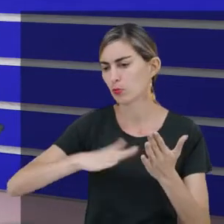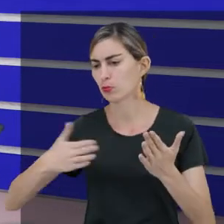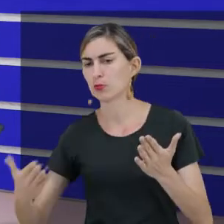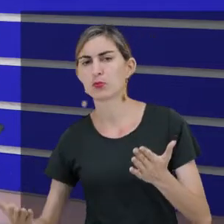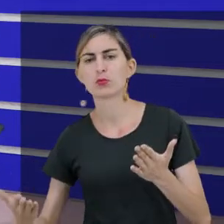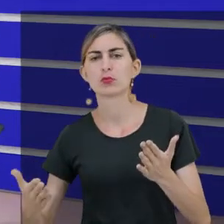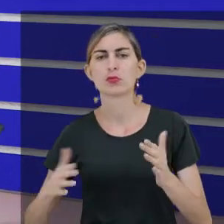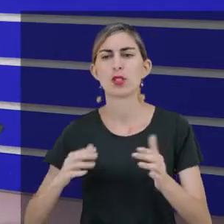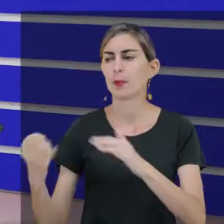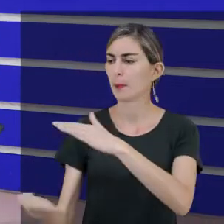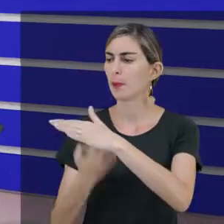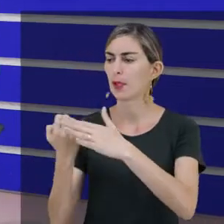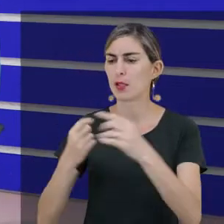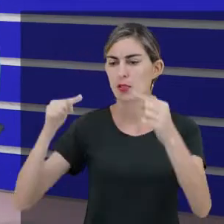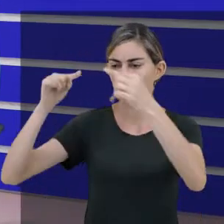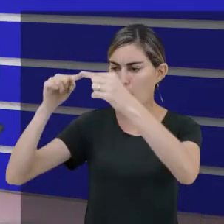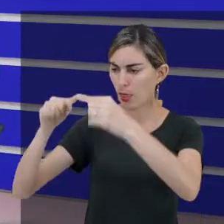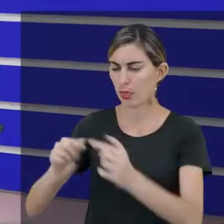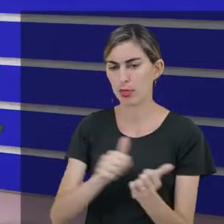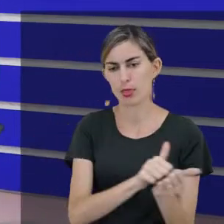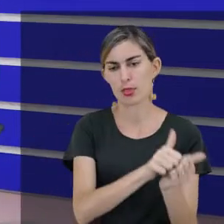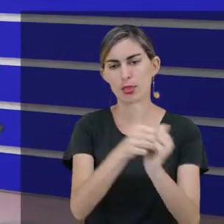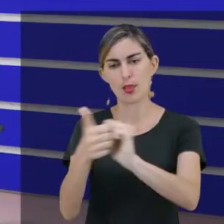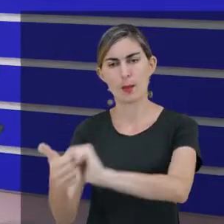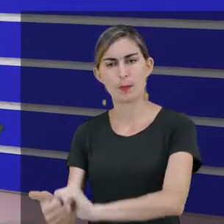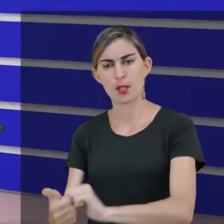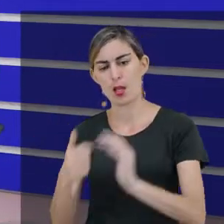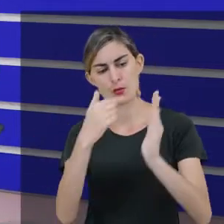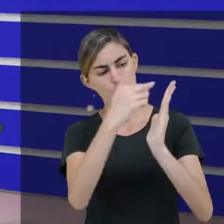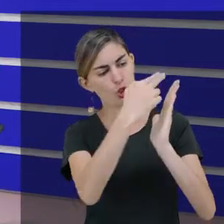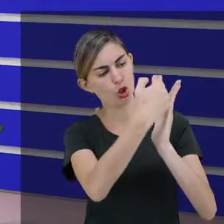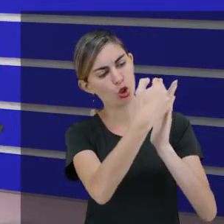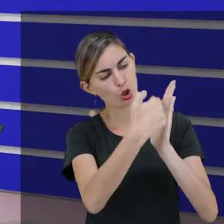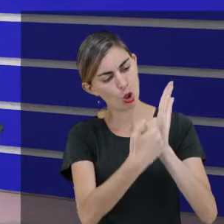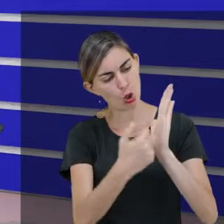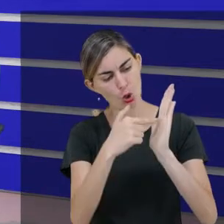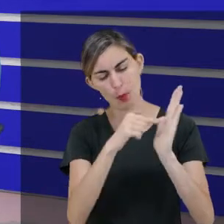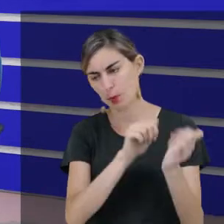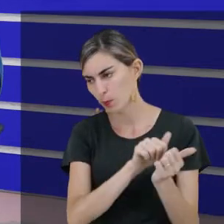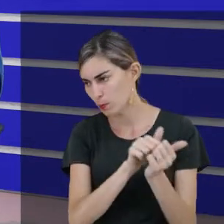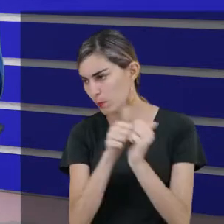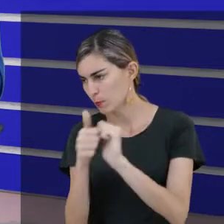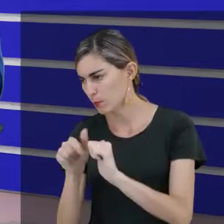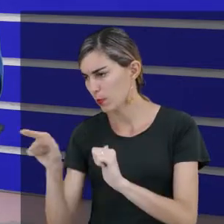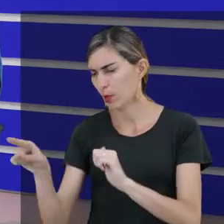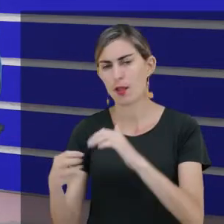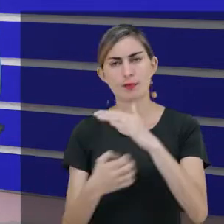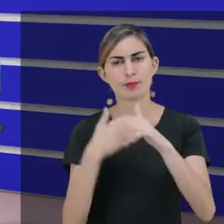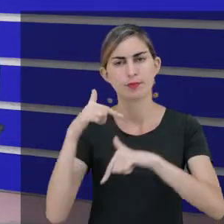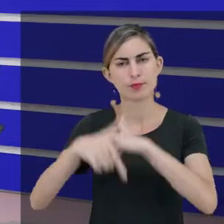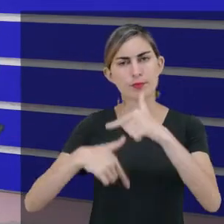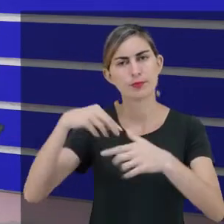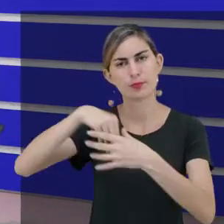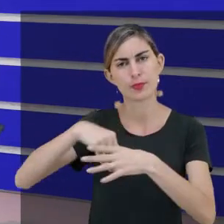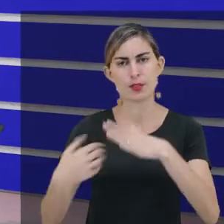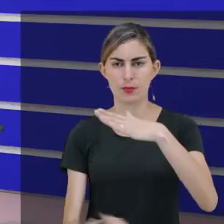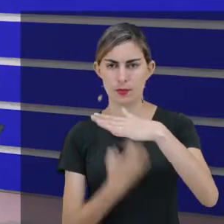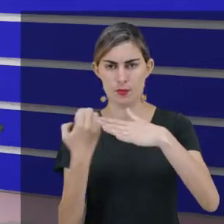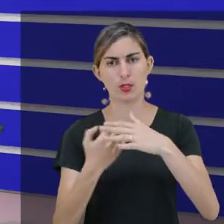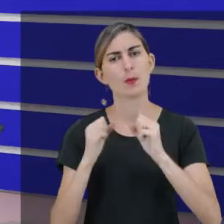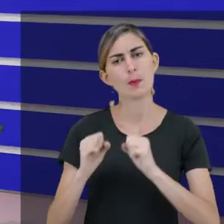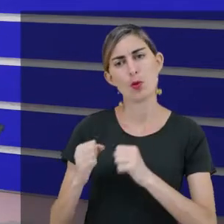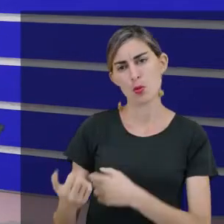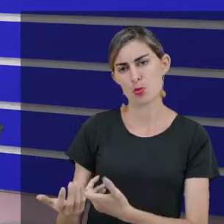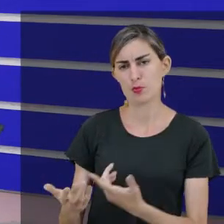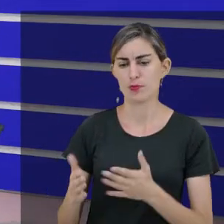para aquela empresa? Como é que eu posso adaptar aquele requisito para o atendimento daquela empresa? Sim. E aí ele pode ter um auxílio de um consultor. Eu